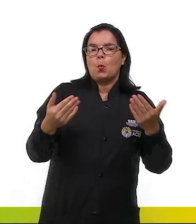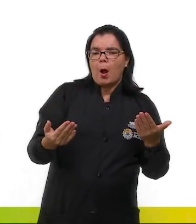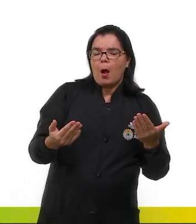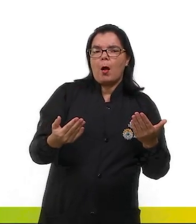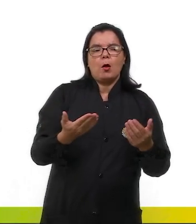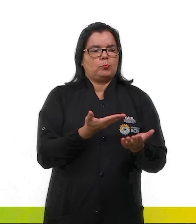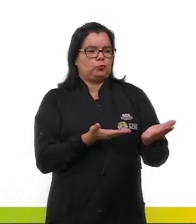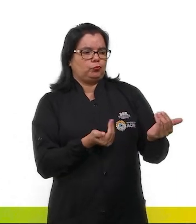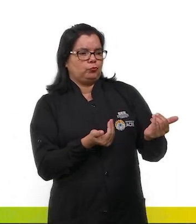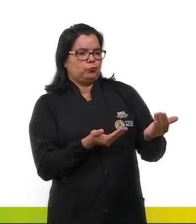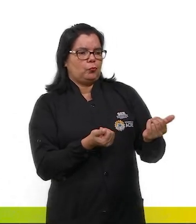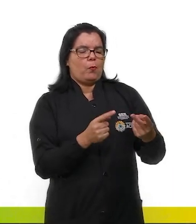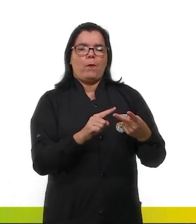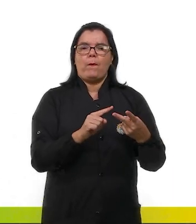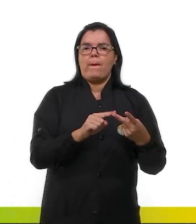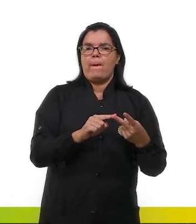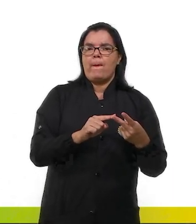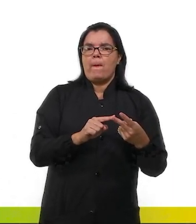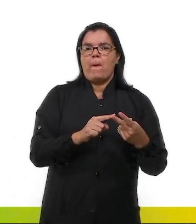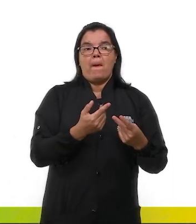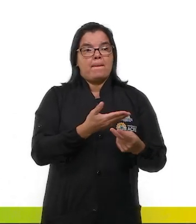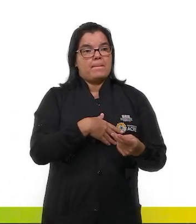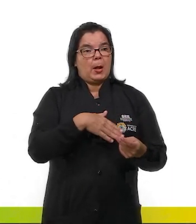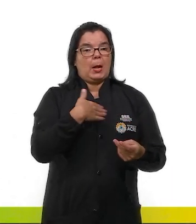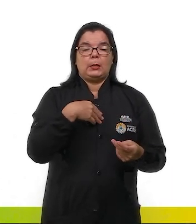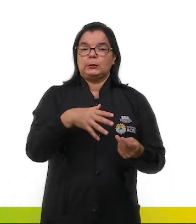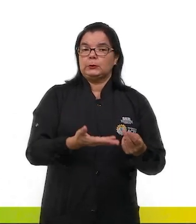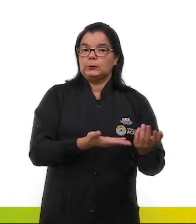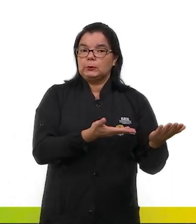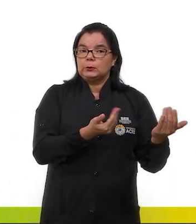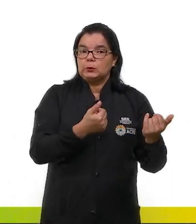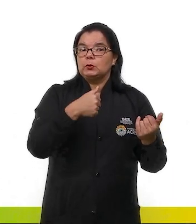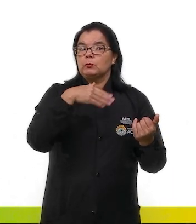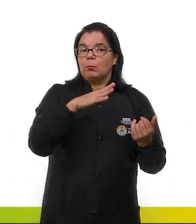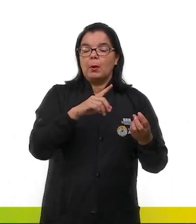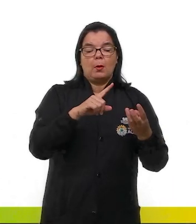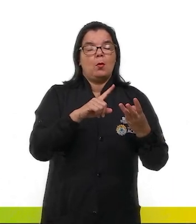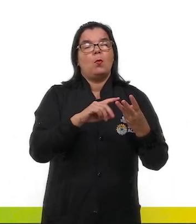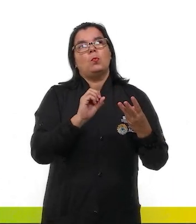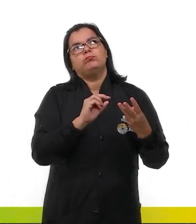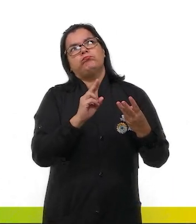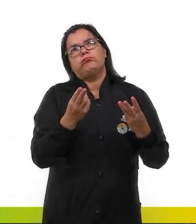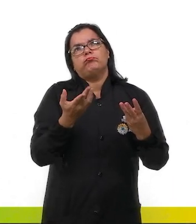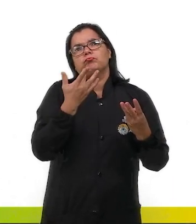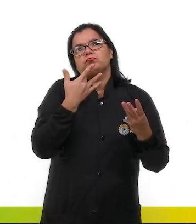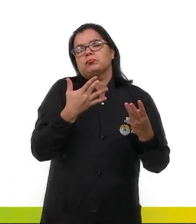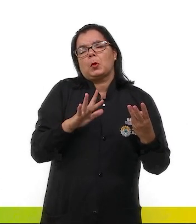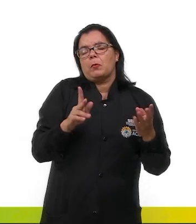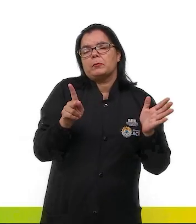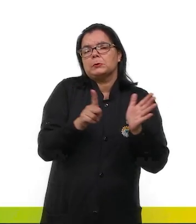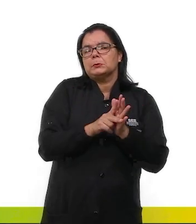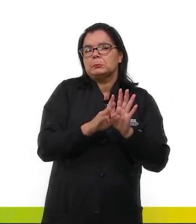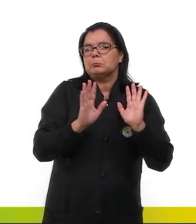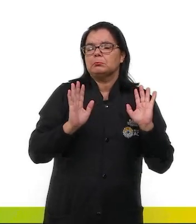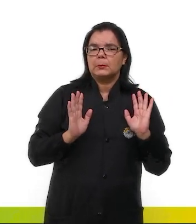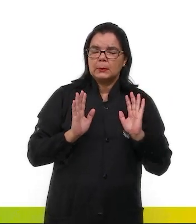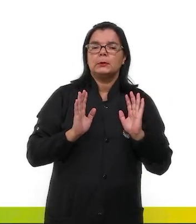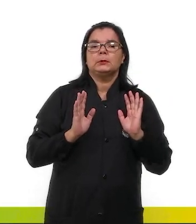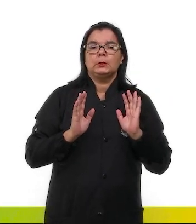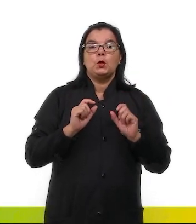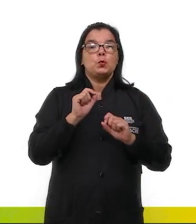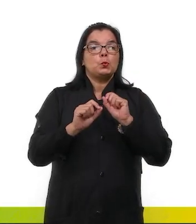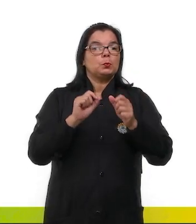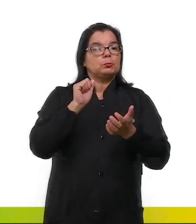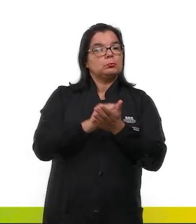público mais jovem, é um público mais novo, ou é um público que não faz parte ali do que é que